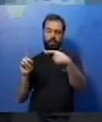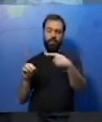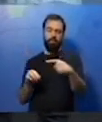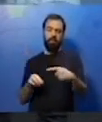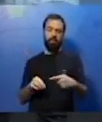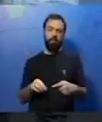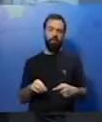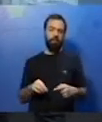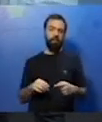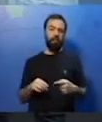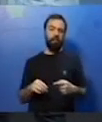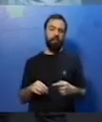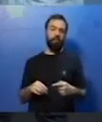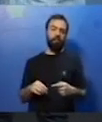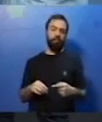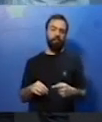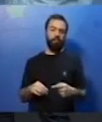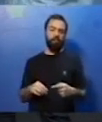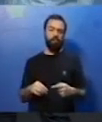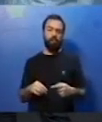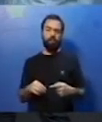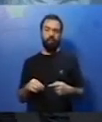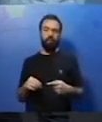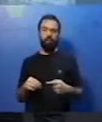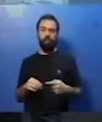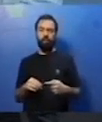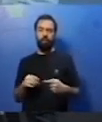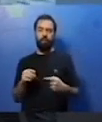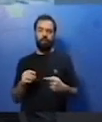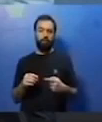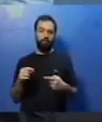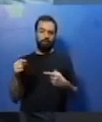numerador, número de cima, seja